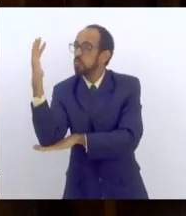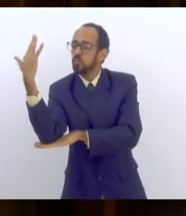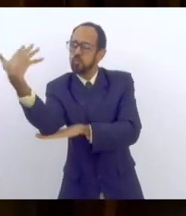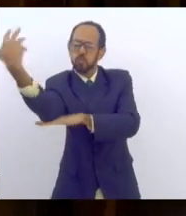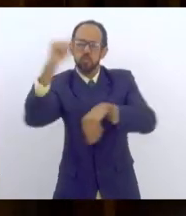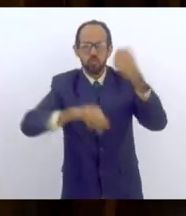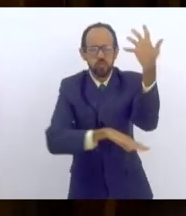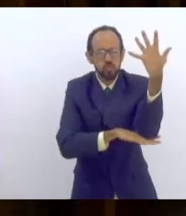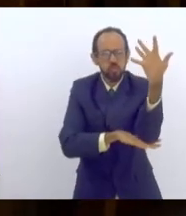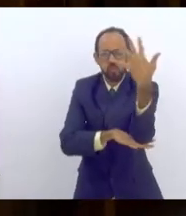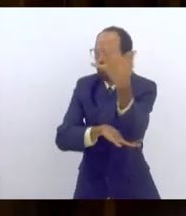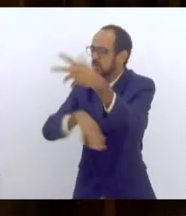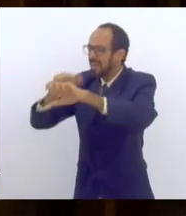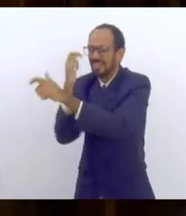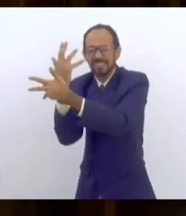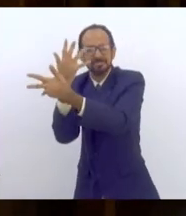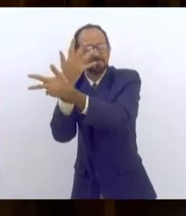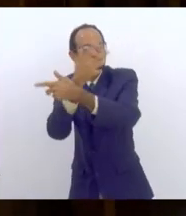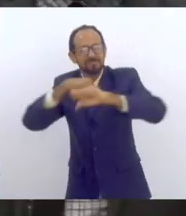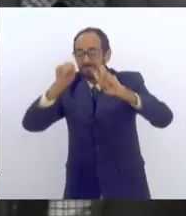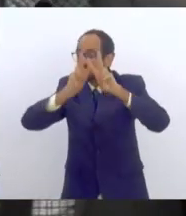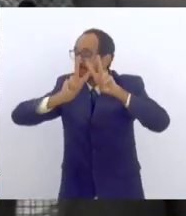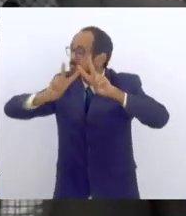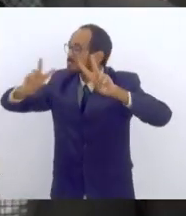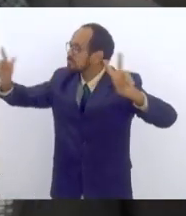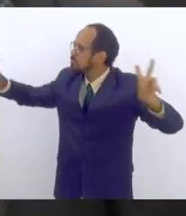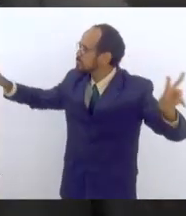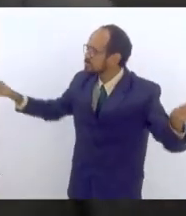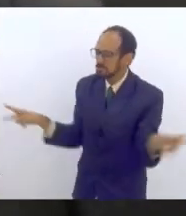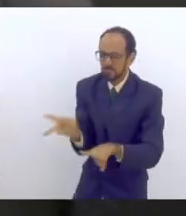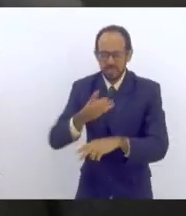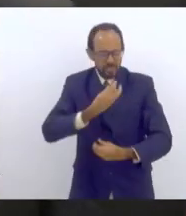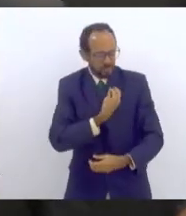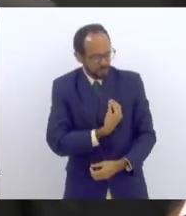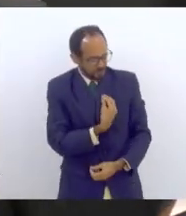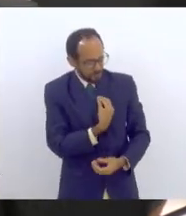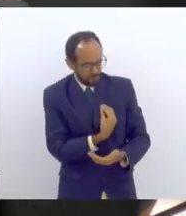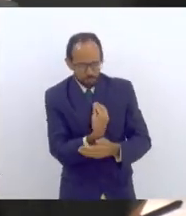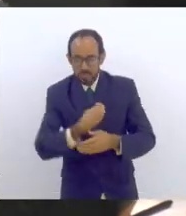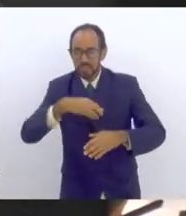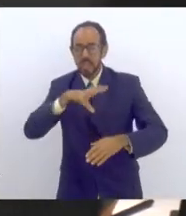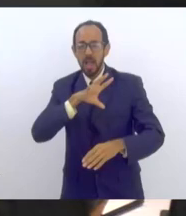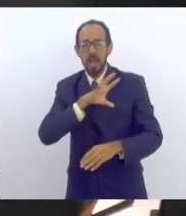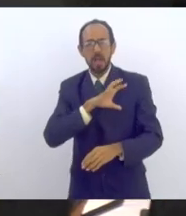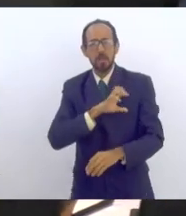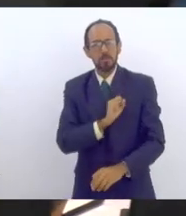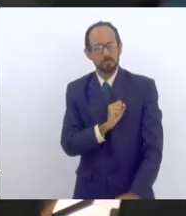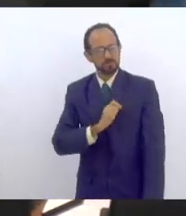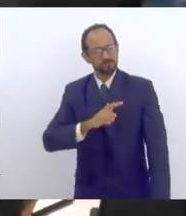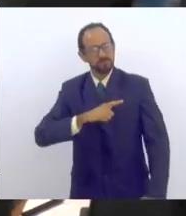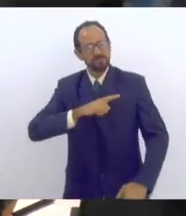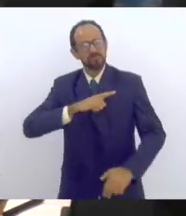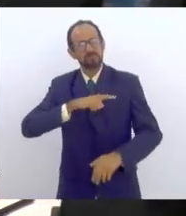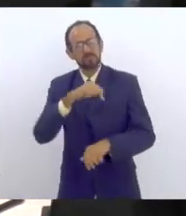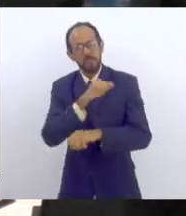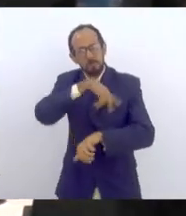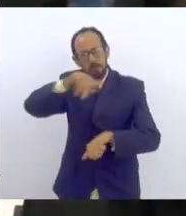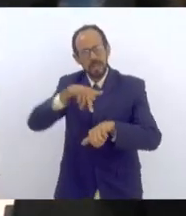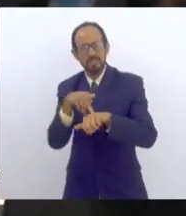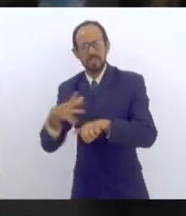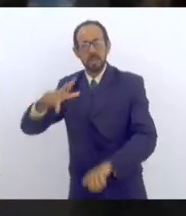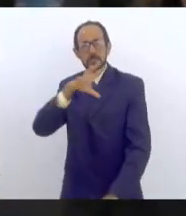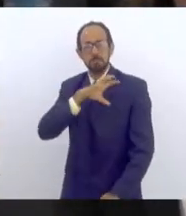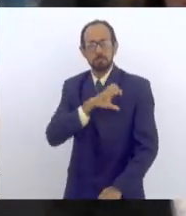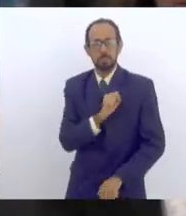bosques tem mais vida. Nossa vida no teu seio, mais amores. Ó pátria amada, dona